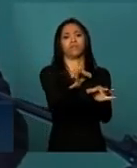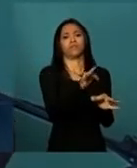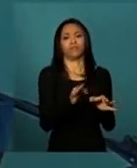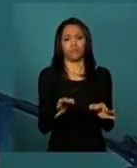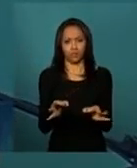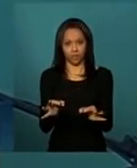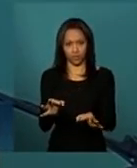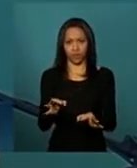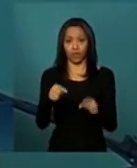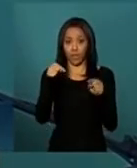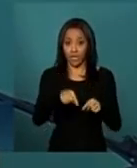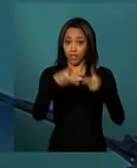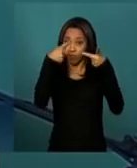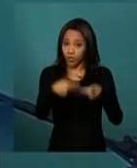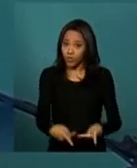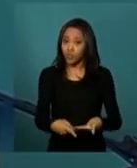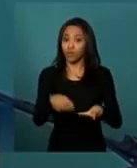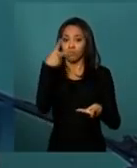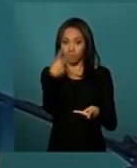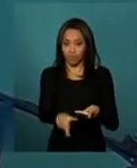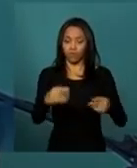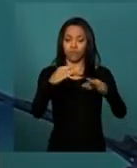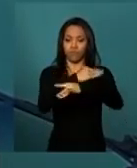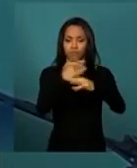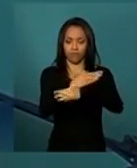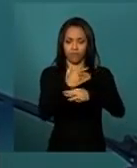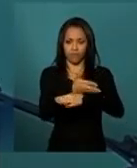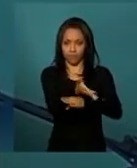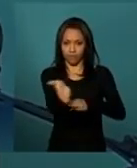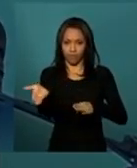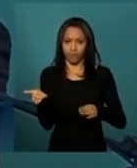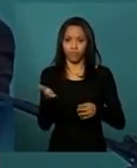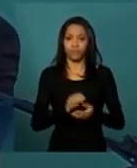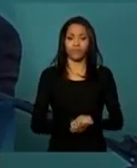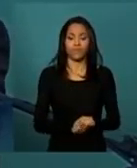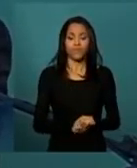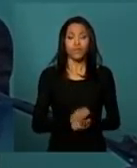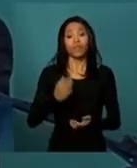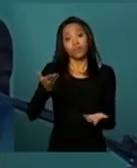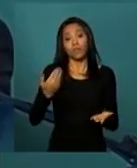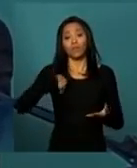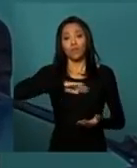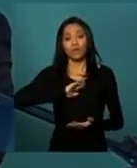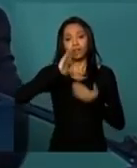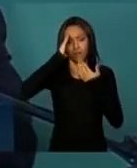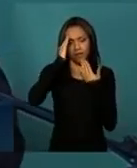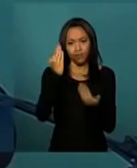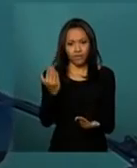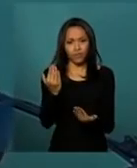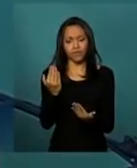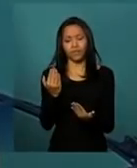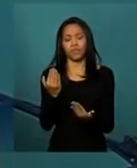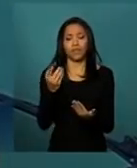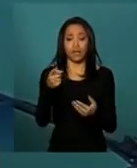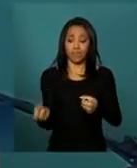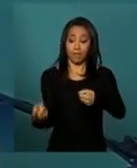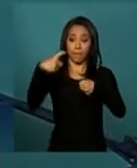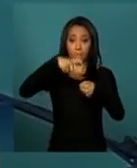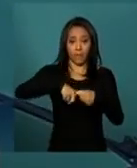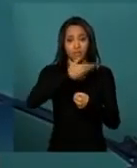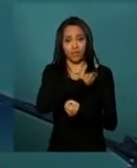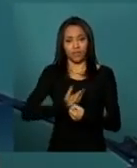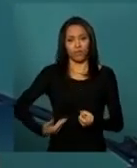esta fase do nosso plano diretor de transporte urbano. Portanto, nós temos que agradecer essa parceria do